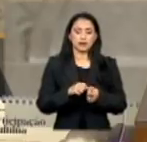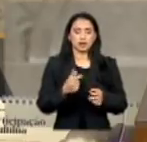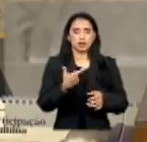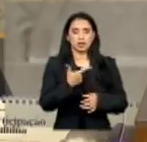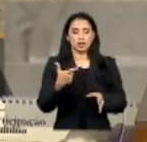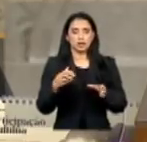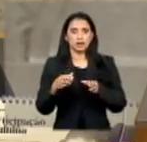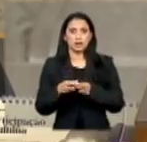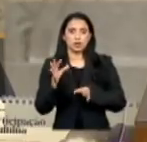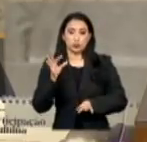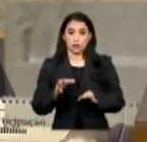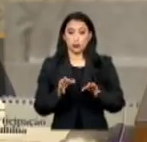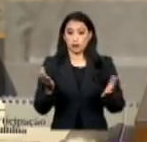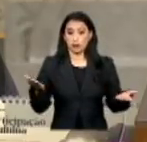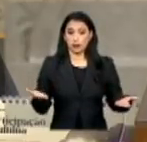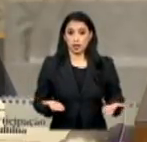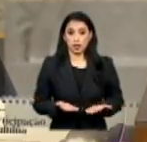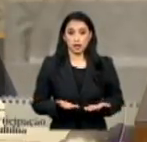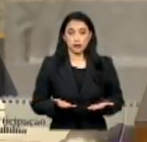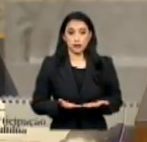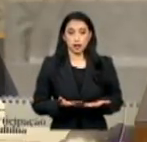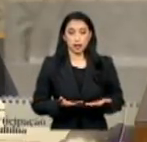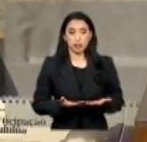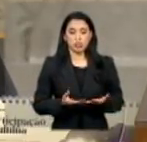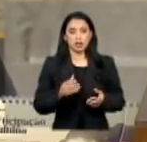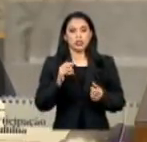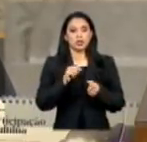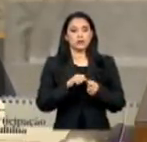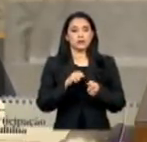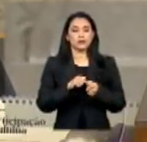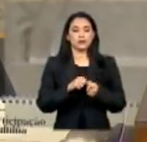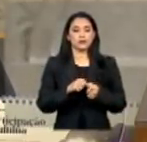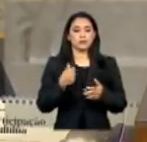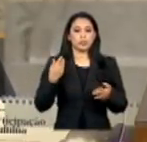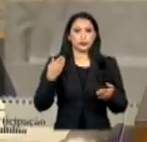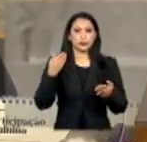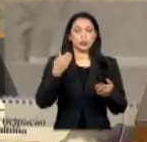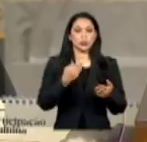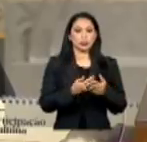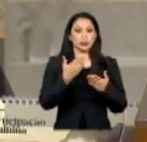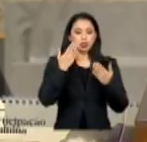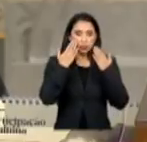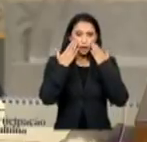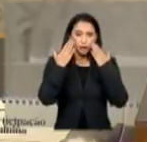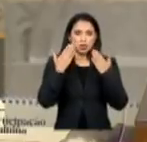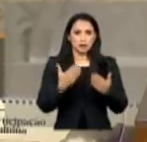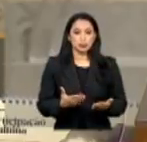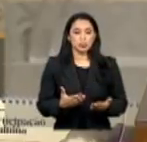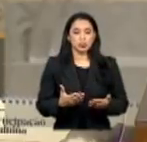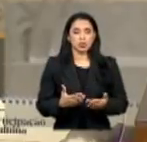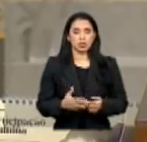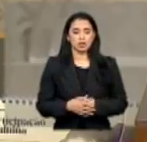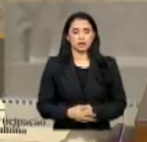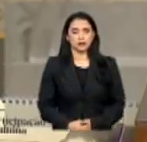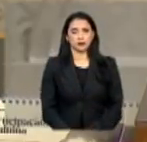de hoje será definido se o prazo para apresentação de razões